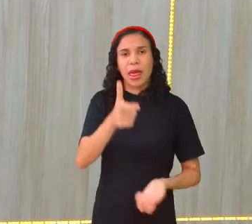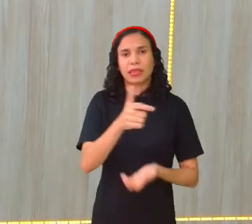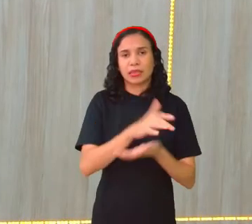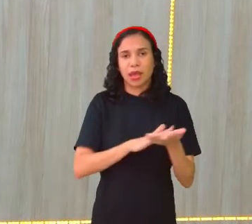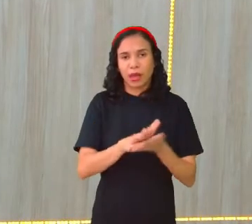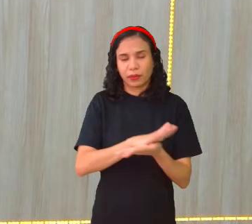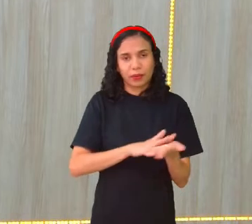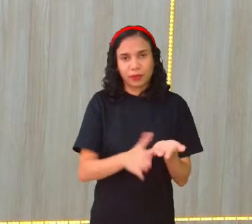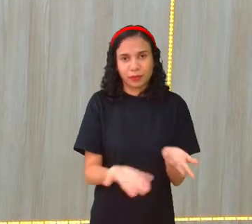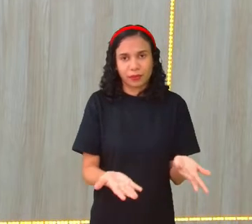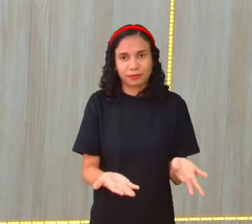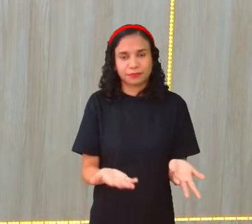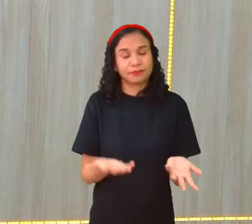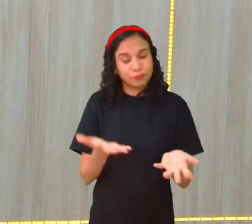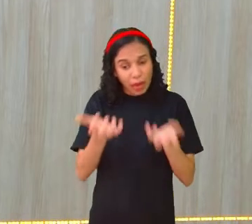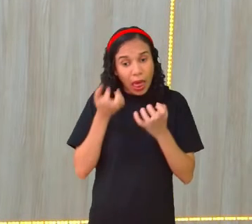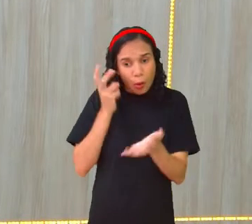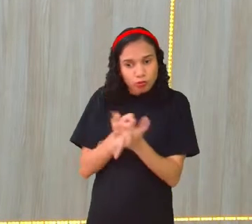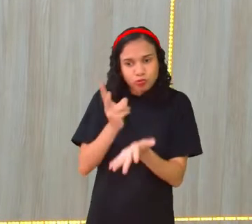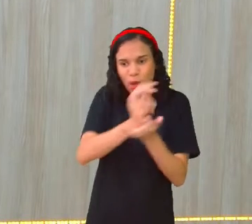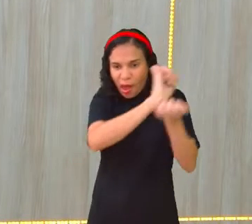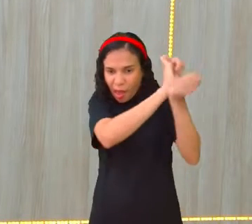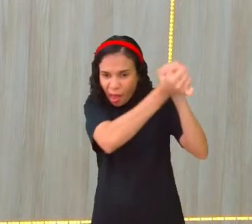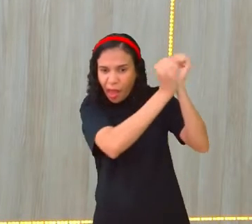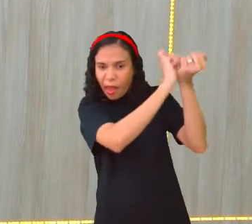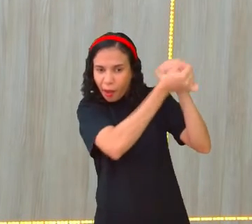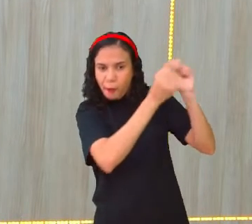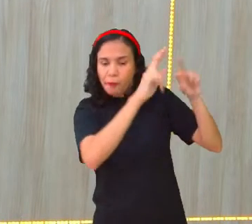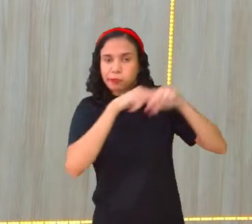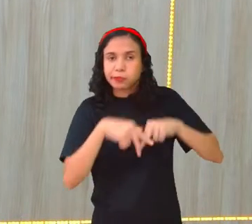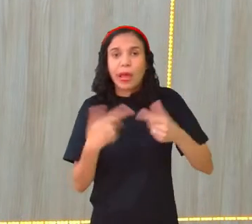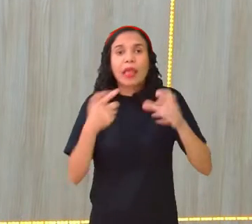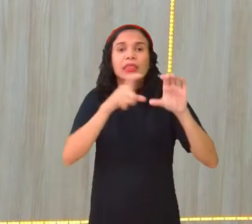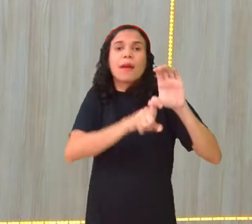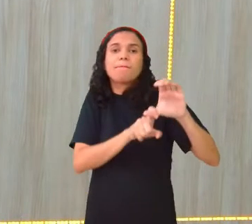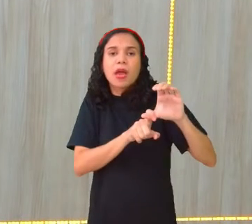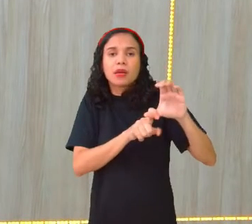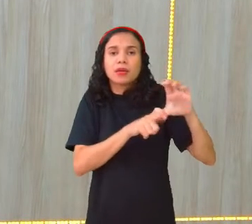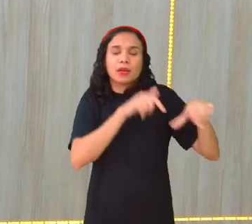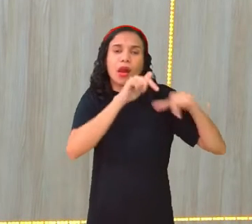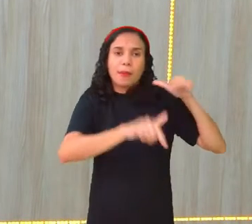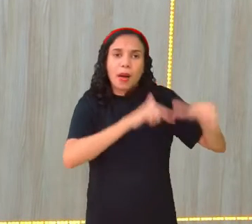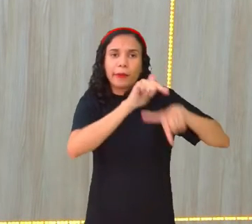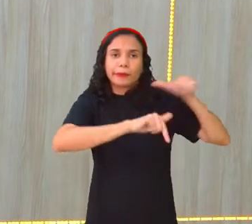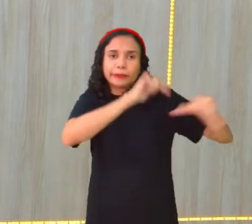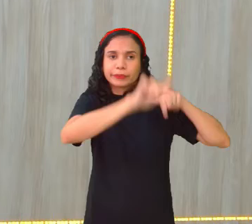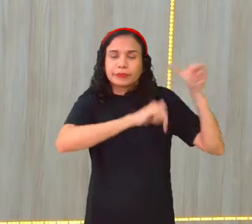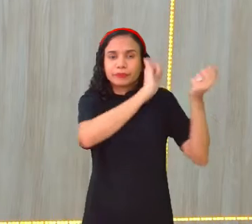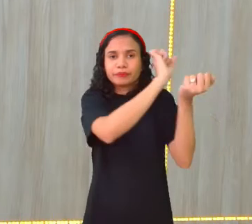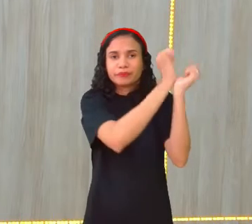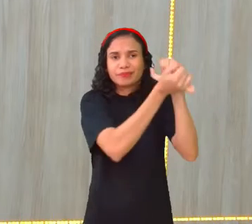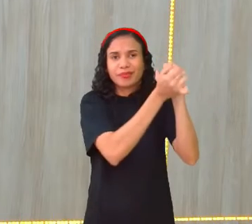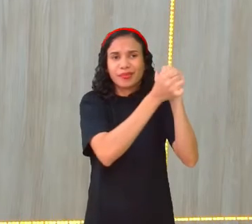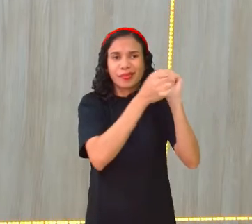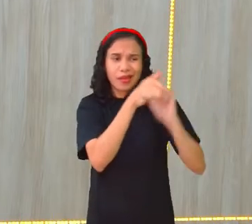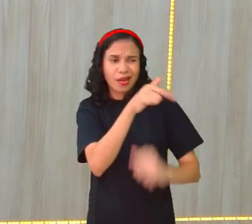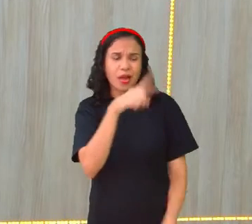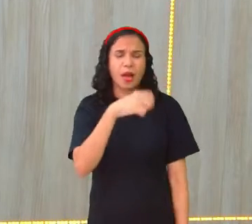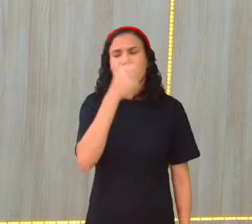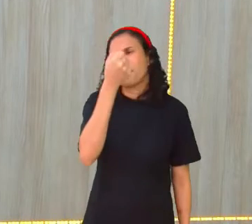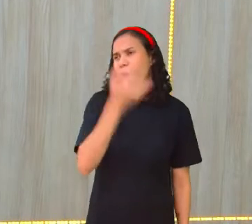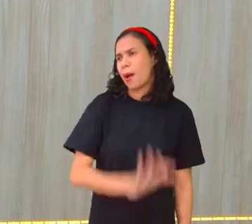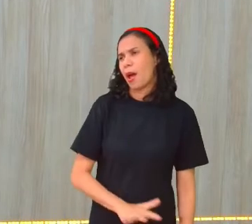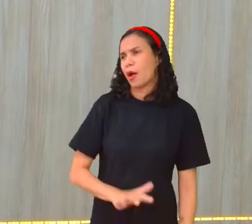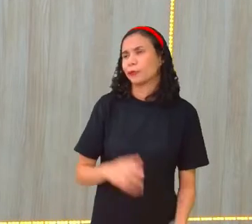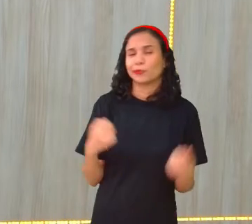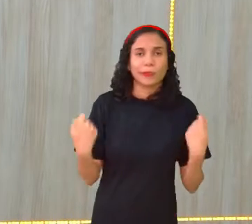tráfico negreiro aí, certo? Afinal de contas, eles dependiam da mão de obra escrava e era muito barato para eles, né? Porque eles